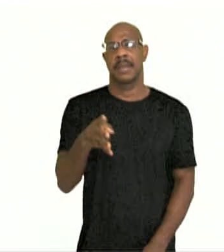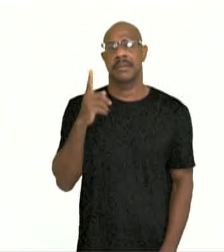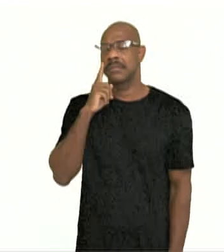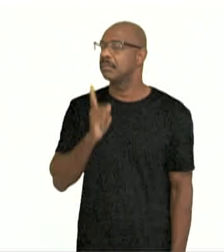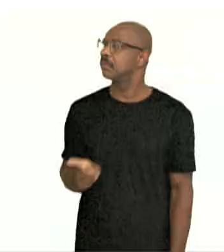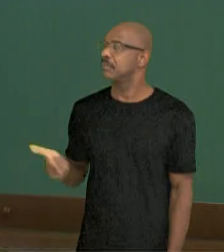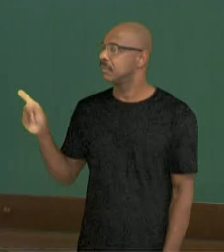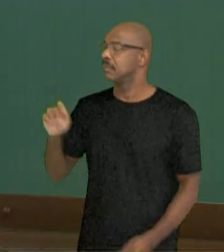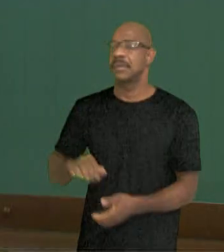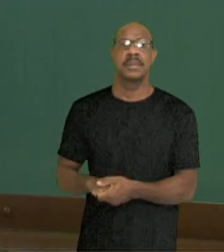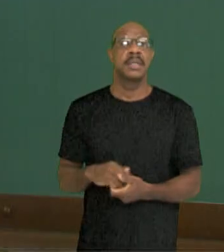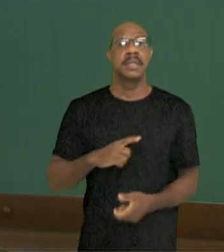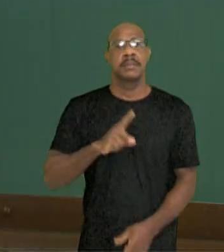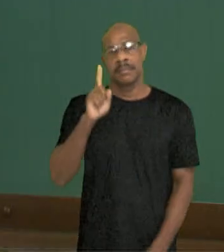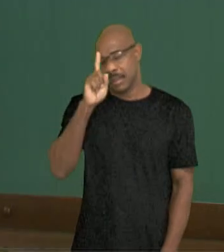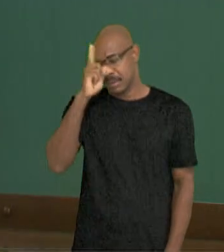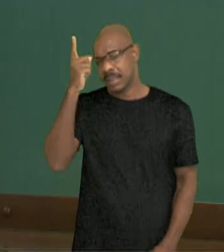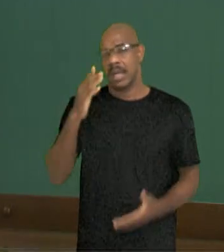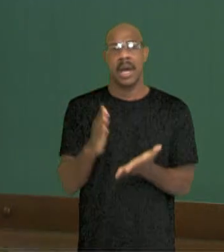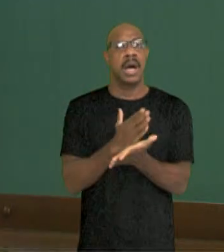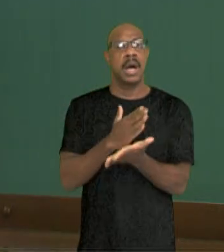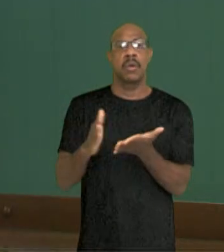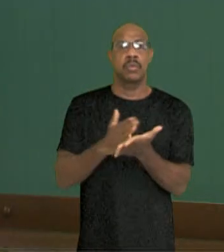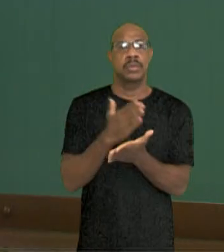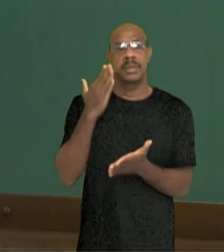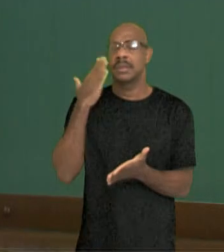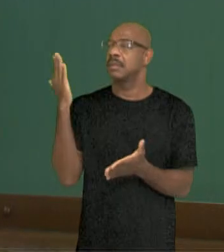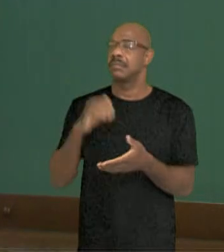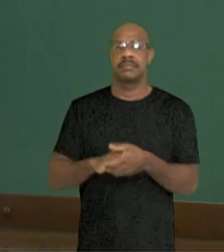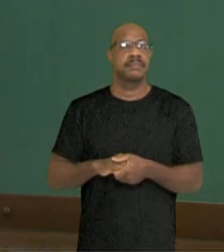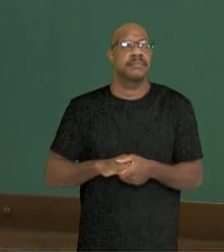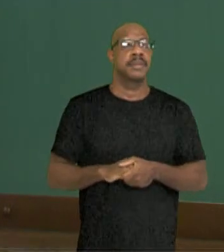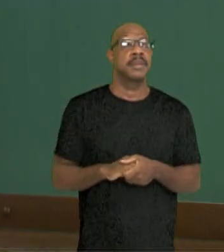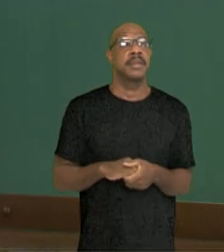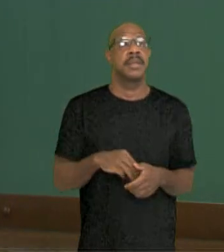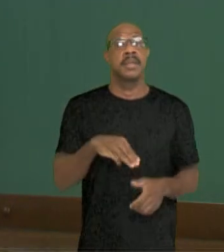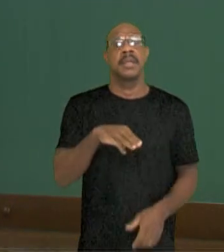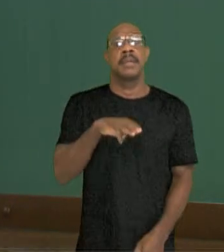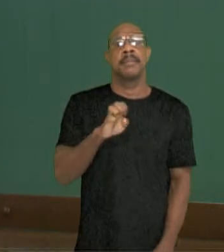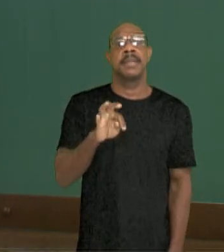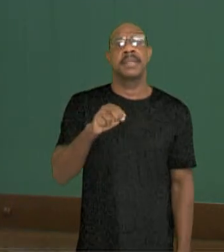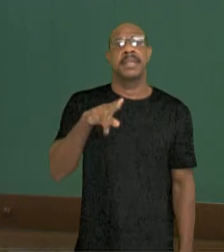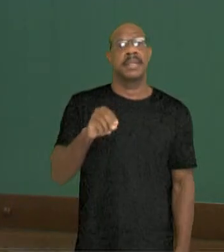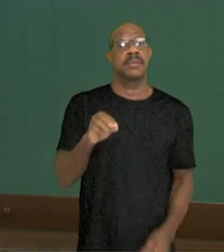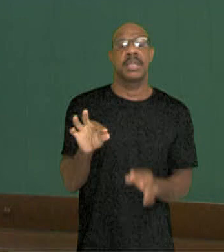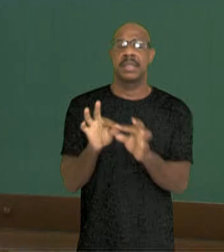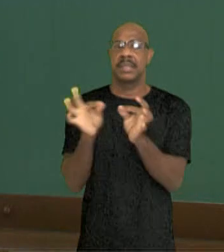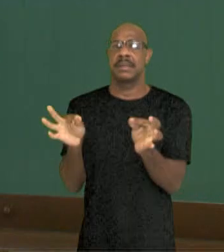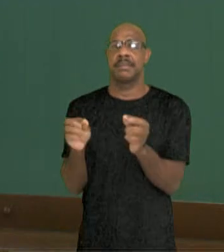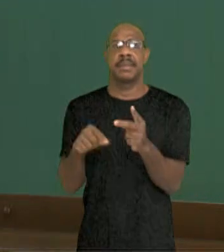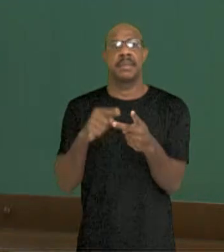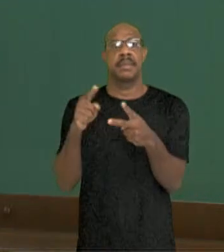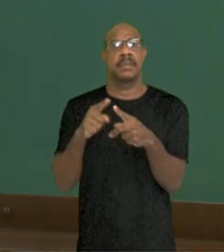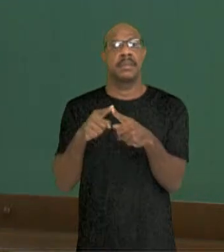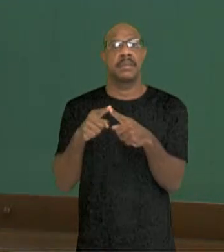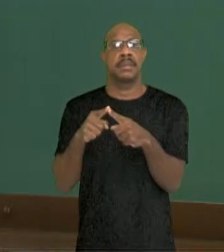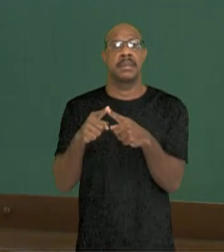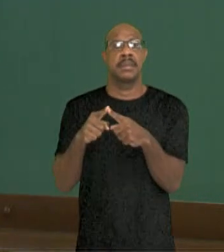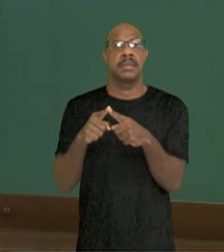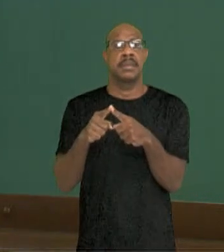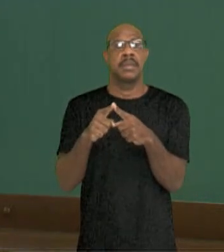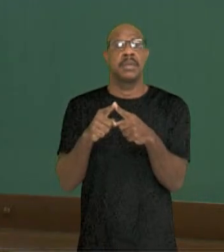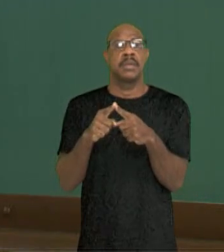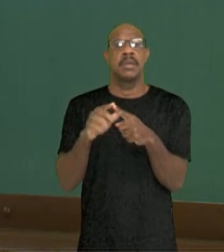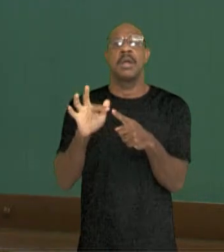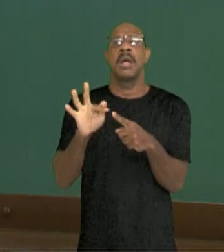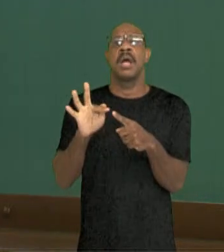uma ideia de alguns hidrocarbonetos. Observe o metano, o hidrocarboneto mais simples. O ponto de fusão